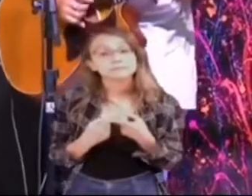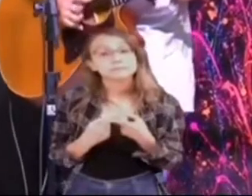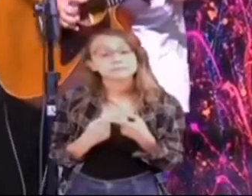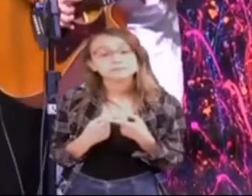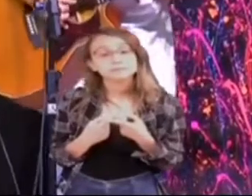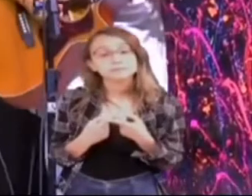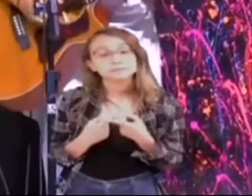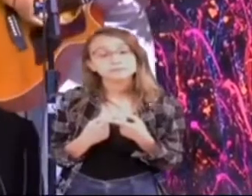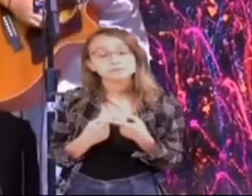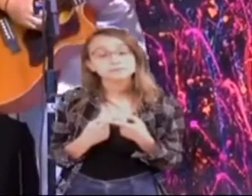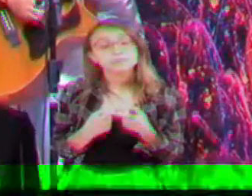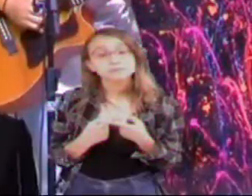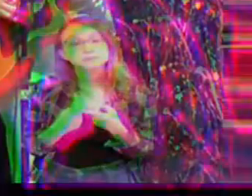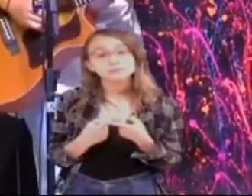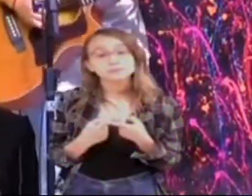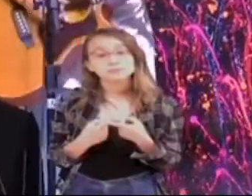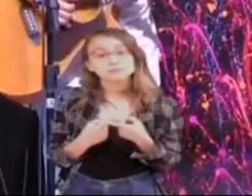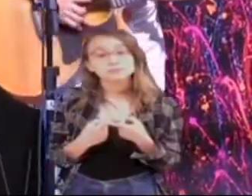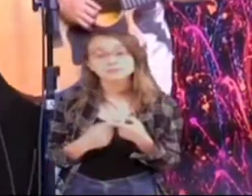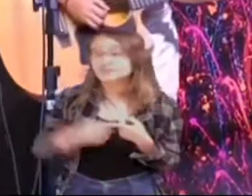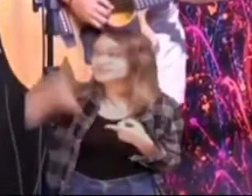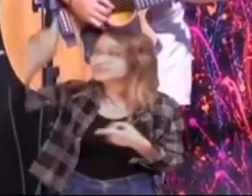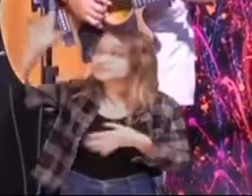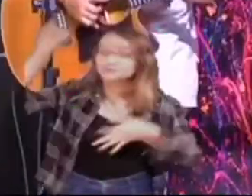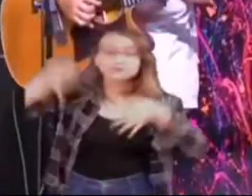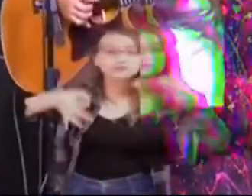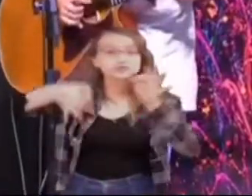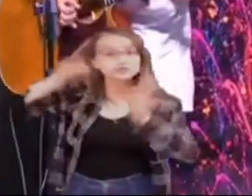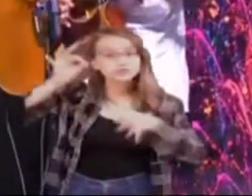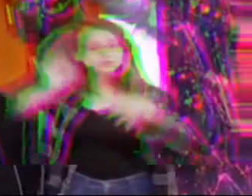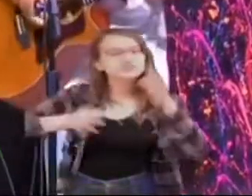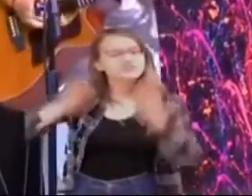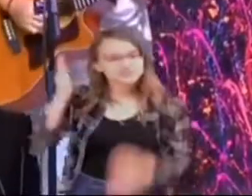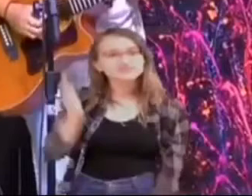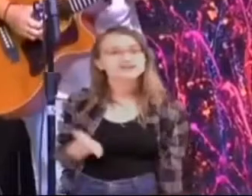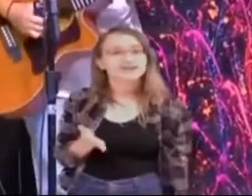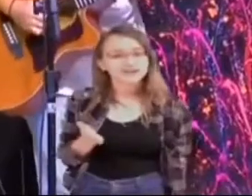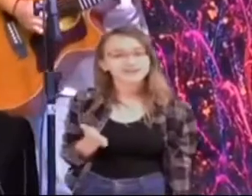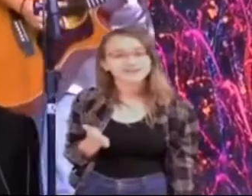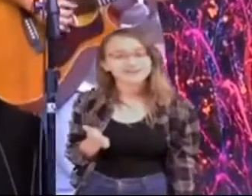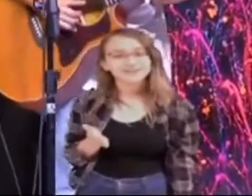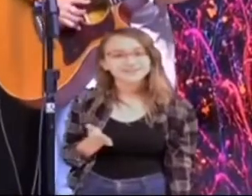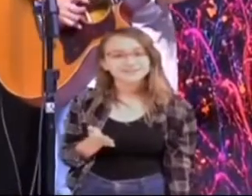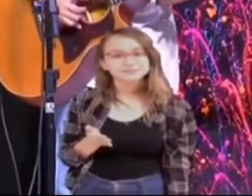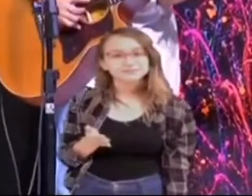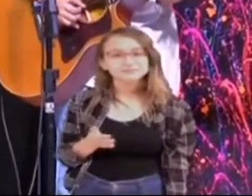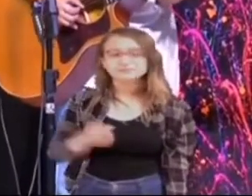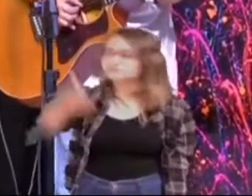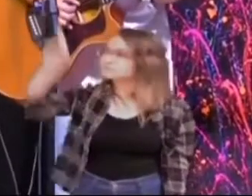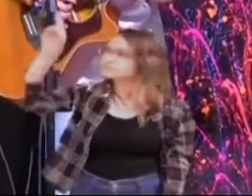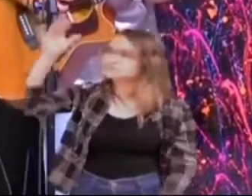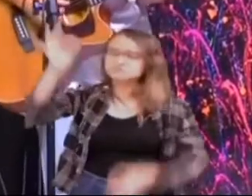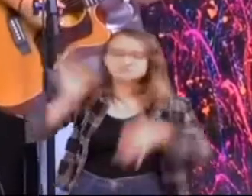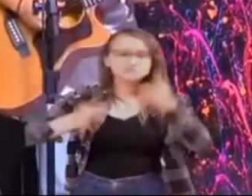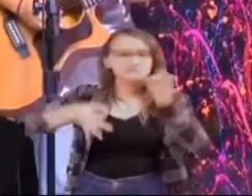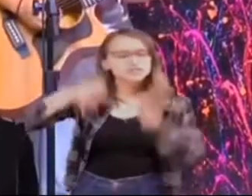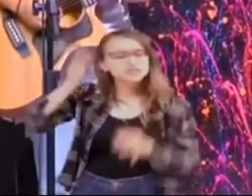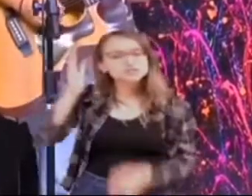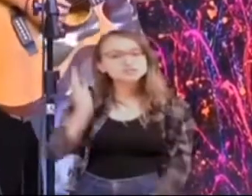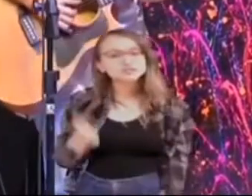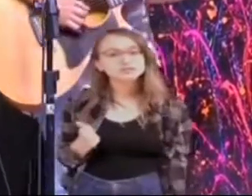sou já foi dado. O veredito sobre quem eu sou já foi